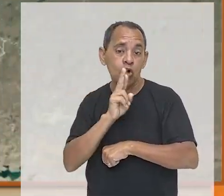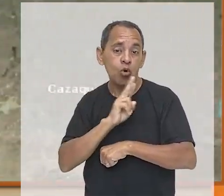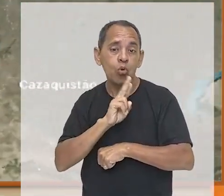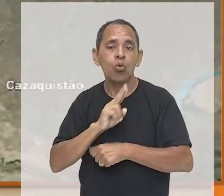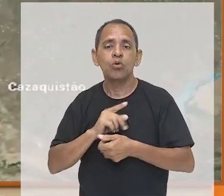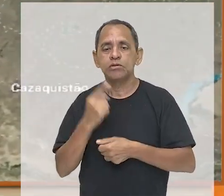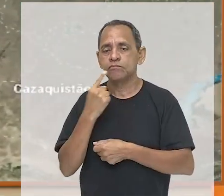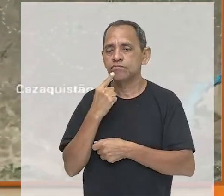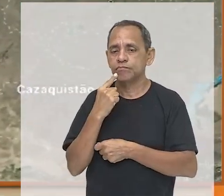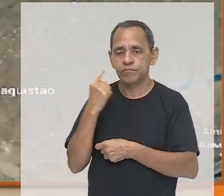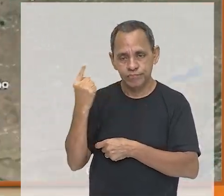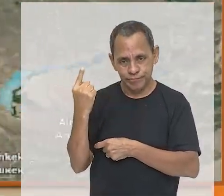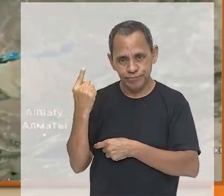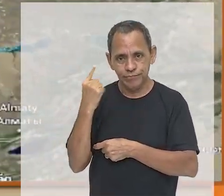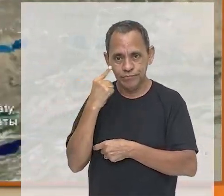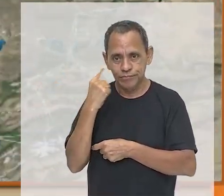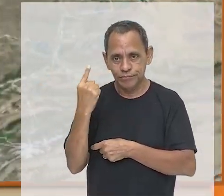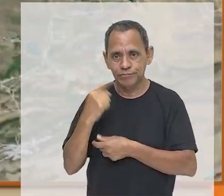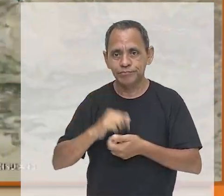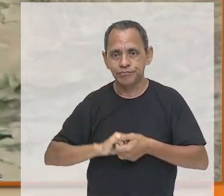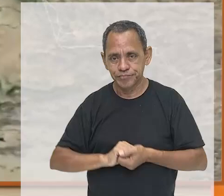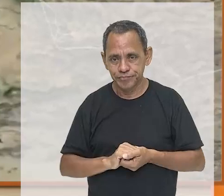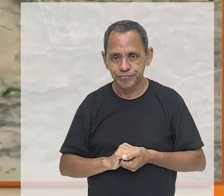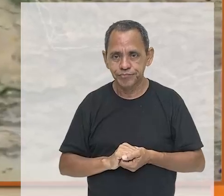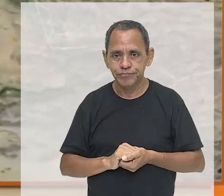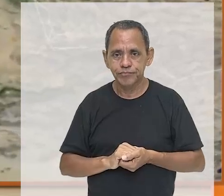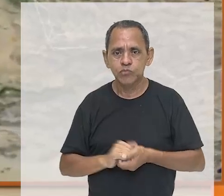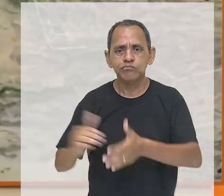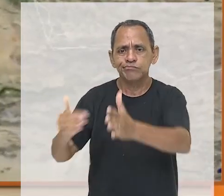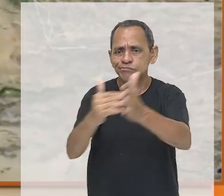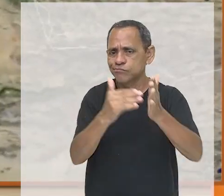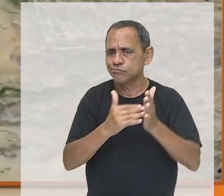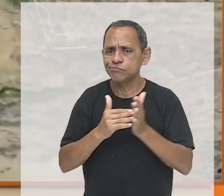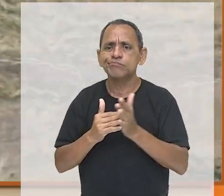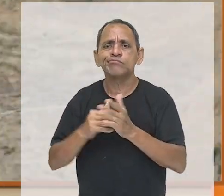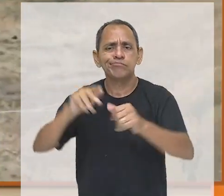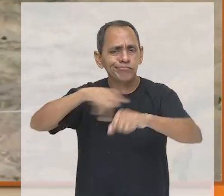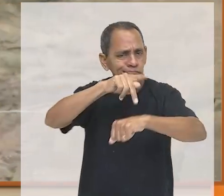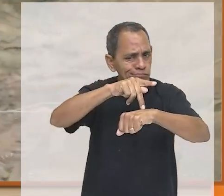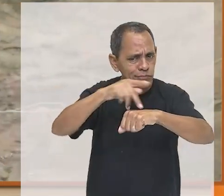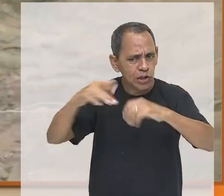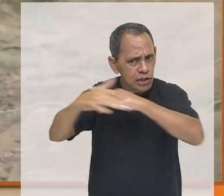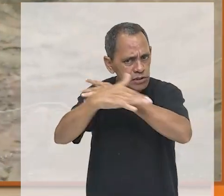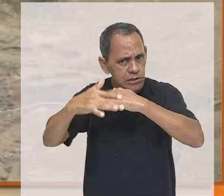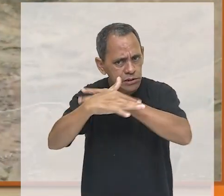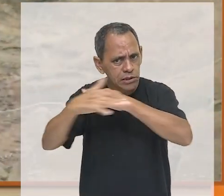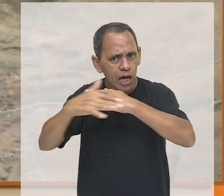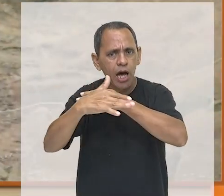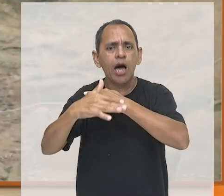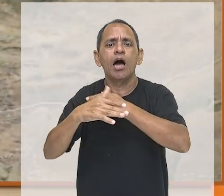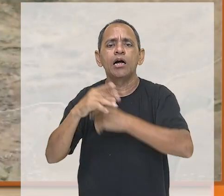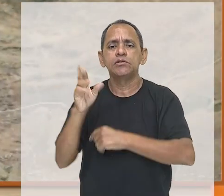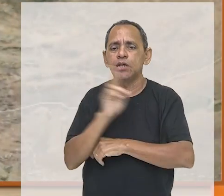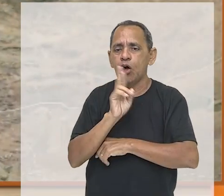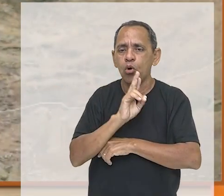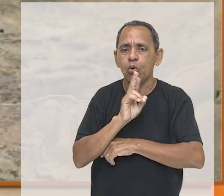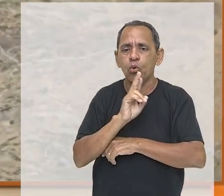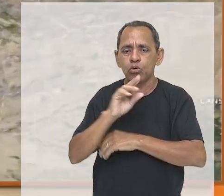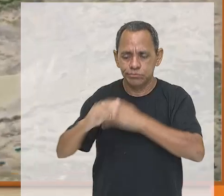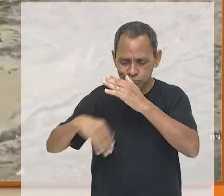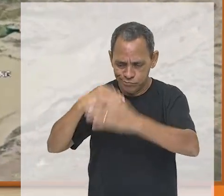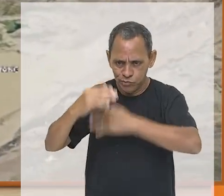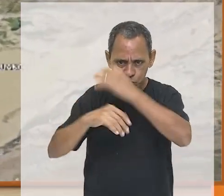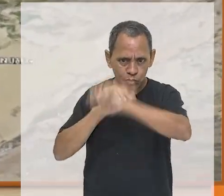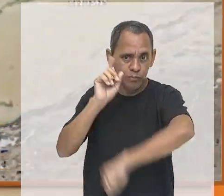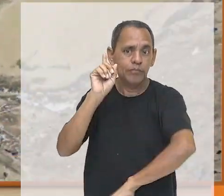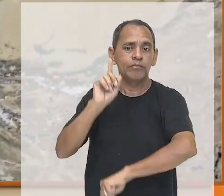não impede que o restante aí dos países, das cidades, né, da Rússia, se desenvolvam mais, assim como outros países que